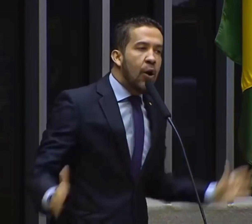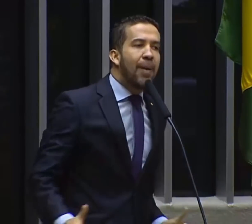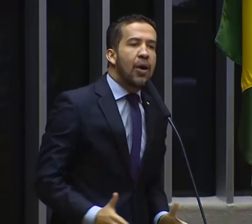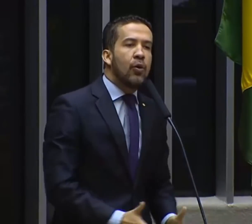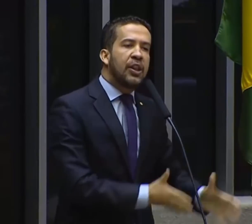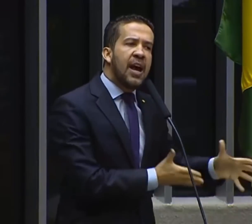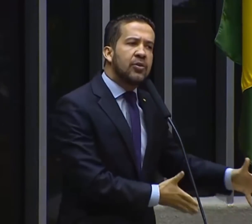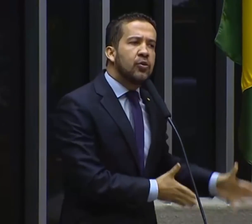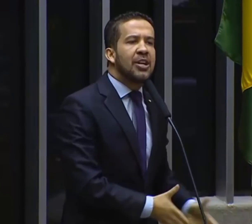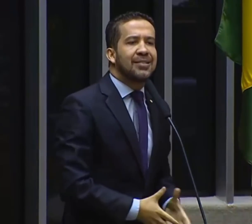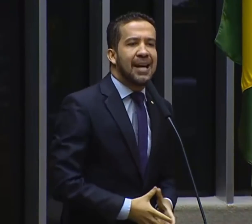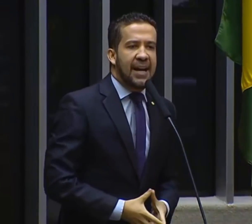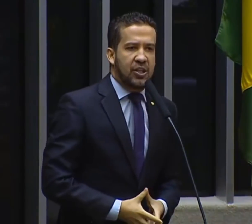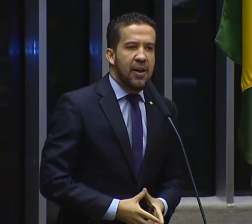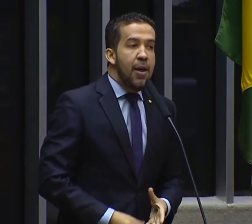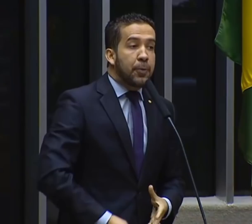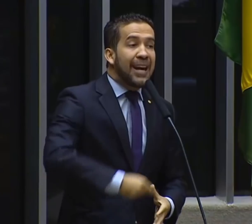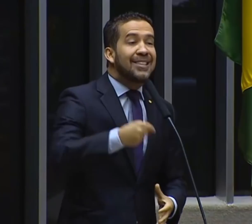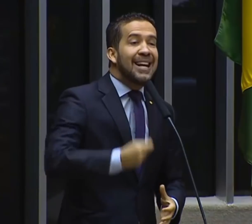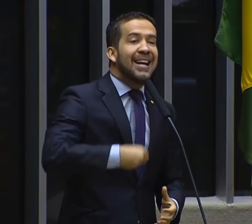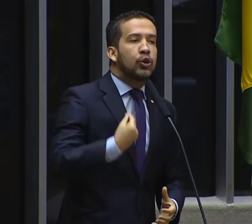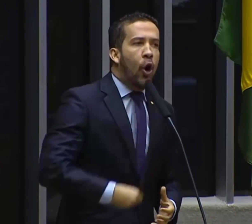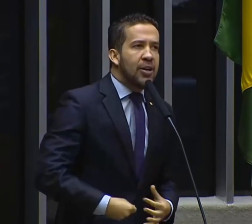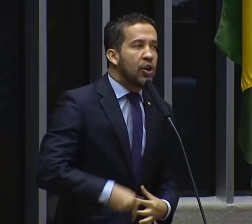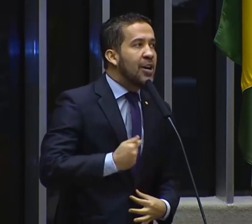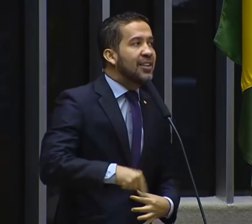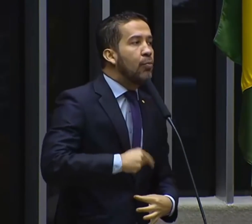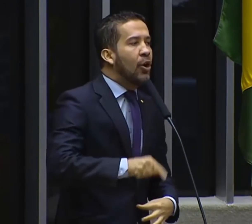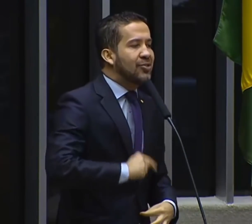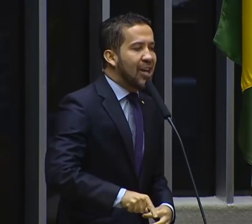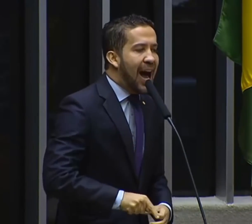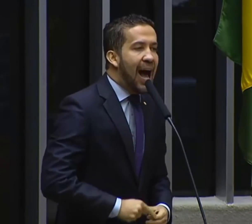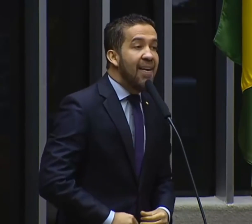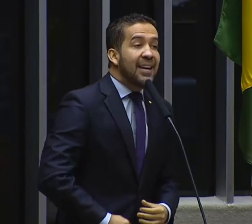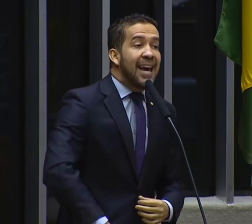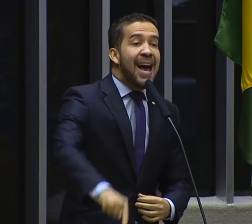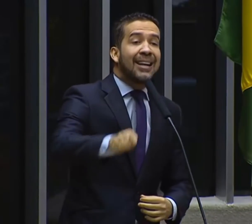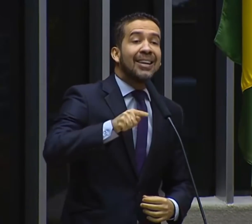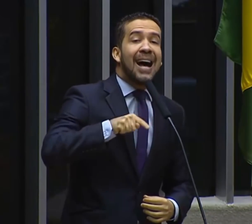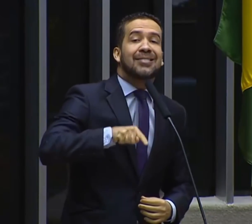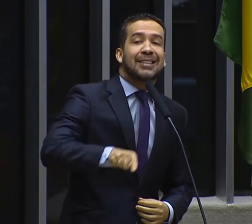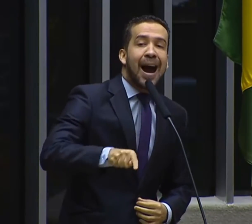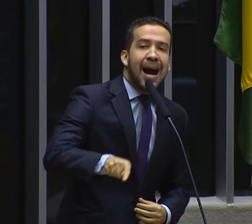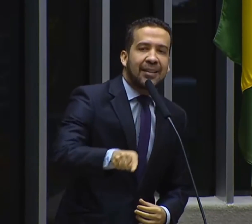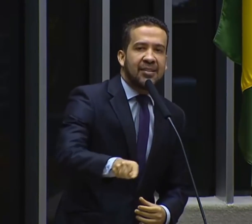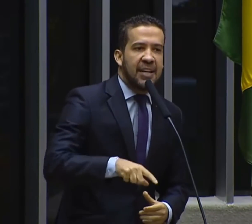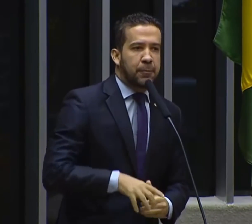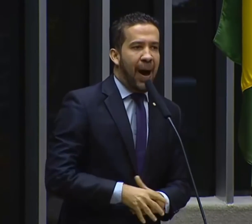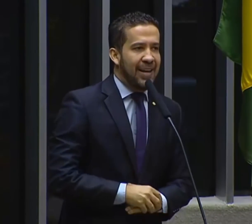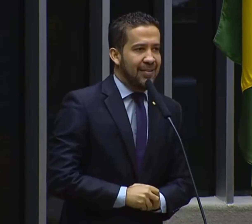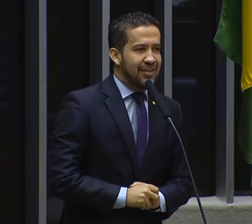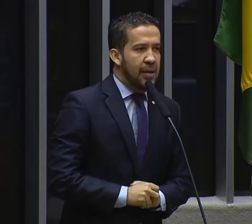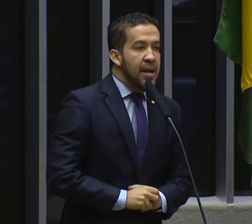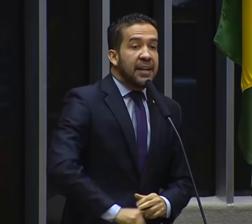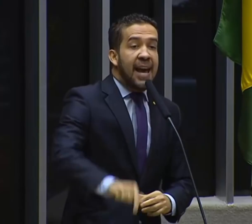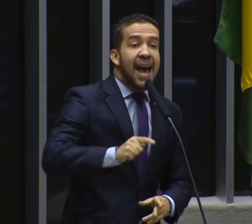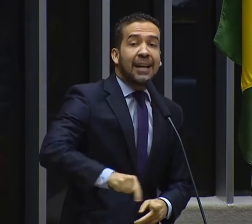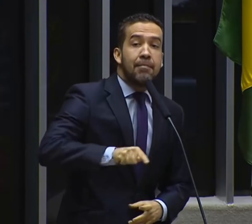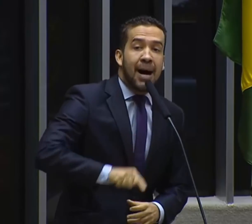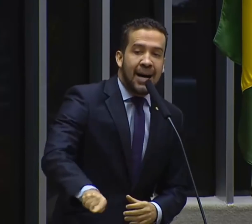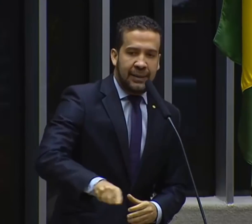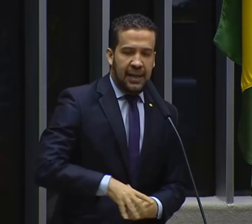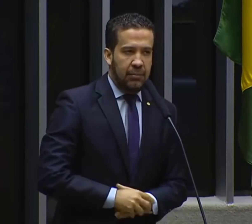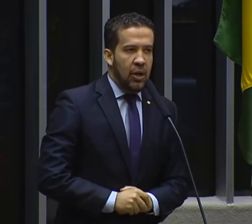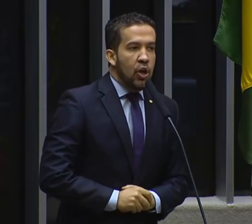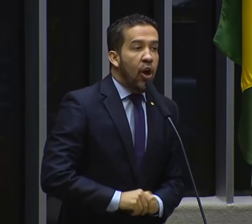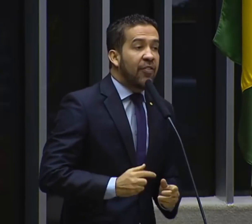fazer o barulho deles no dia 7. Porque dia 12 nós vamos mostrar quem é que dá as cartas nesse país. Quem